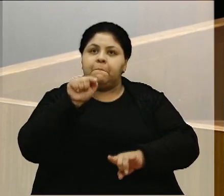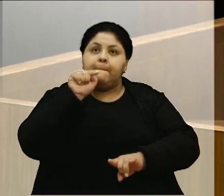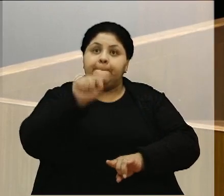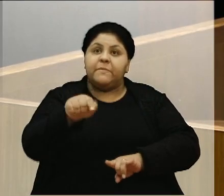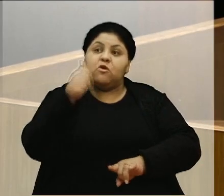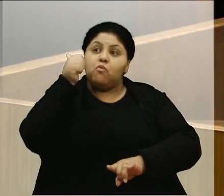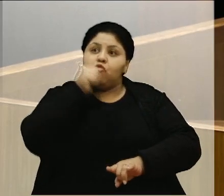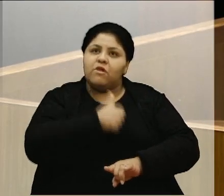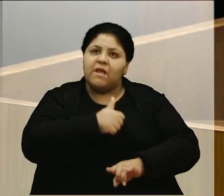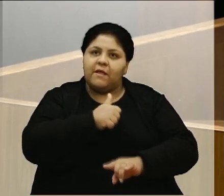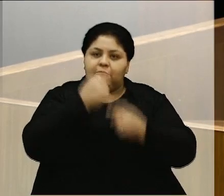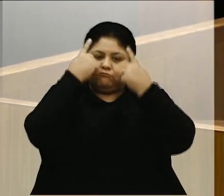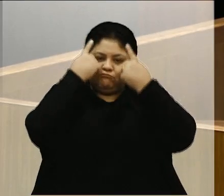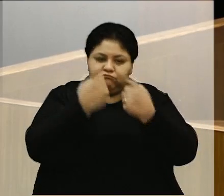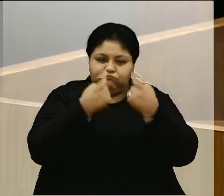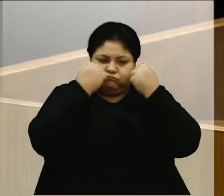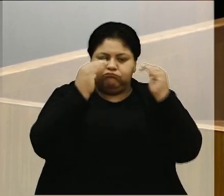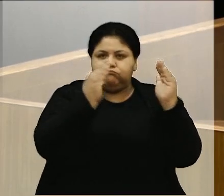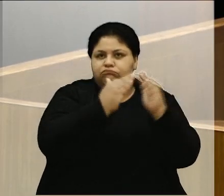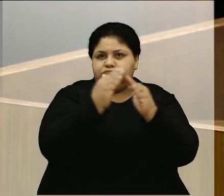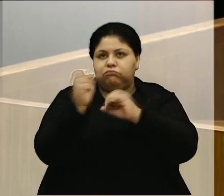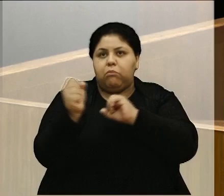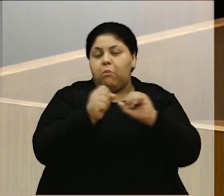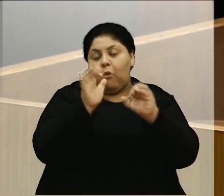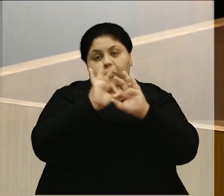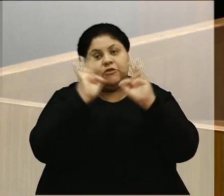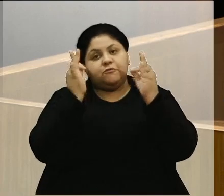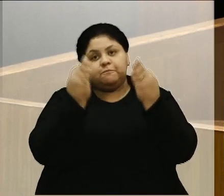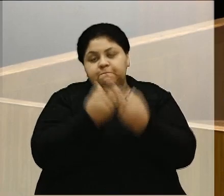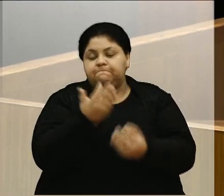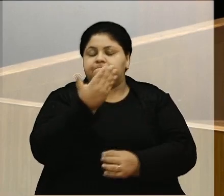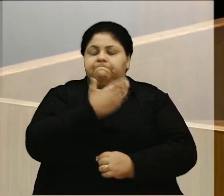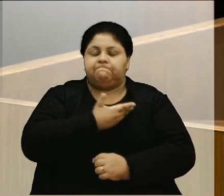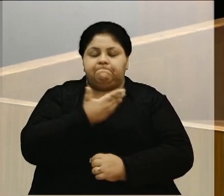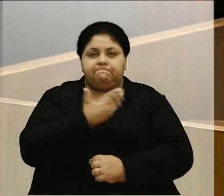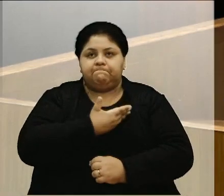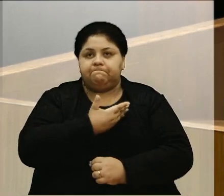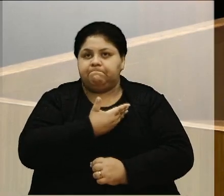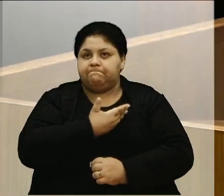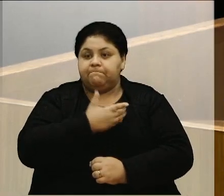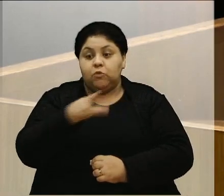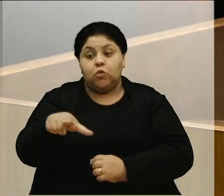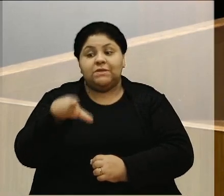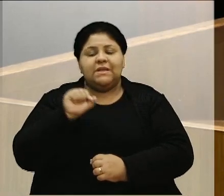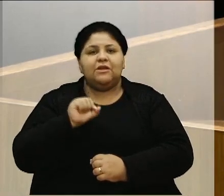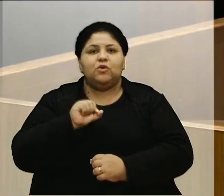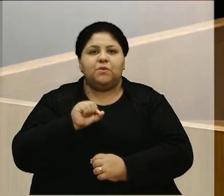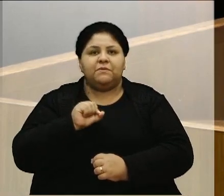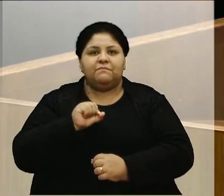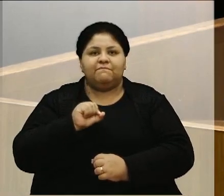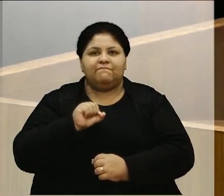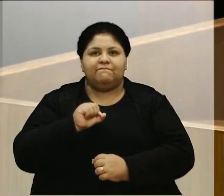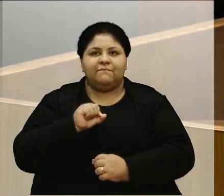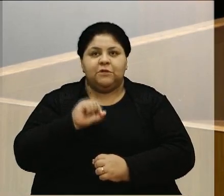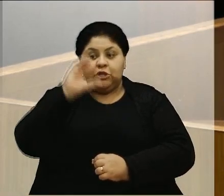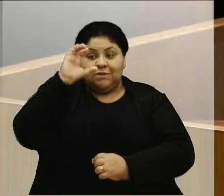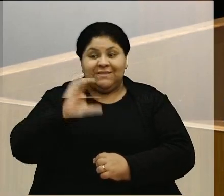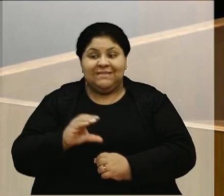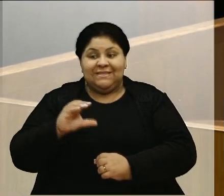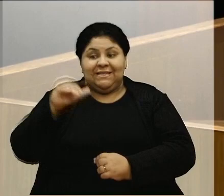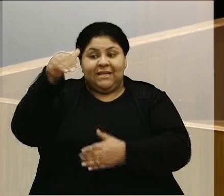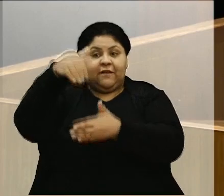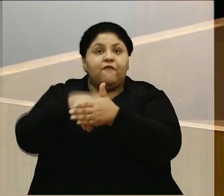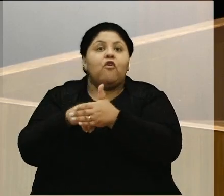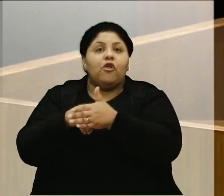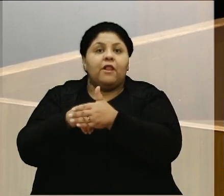doméstica. Essas mulheres podem ser suas parentes, suas amigas, suas eleitoras. A nossa participação aqui